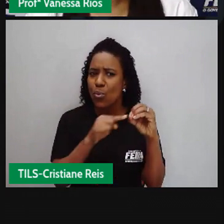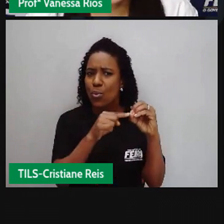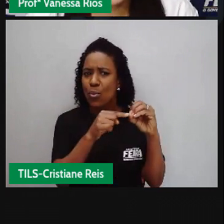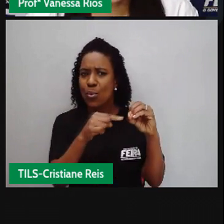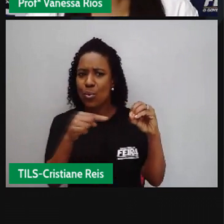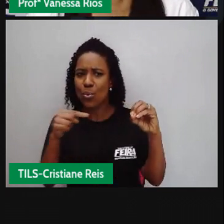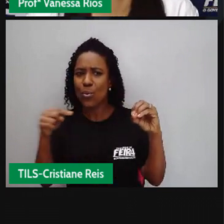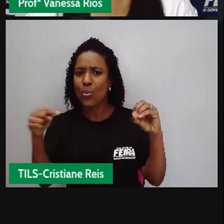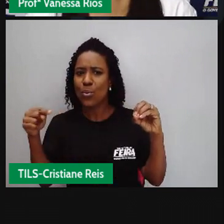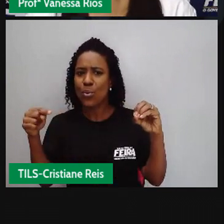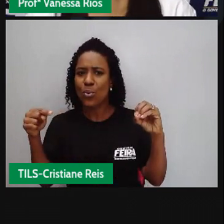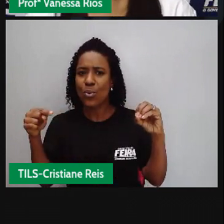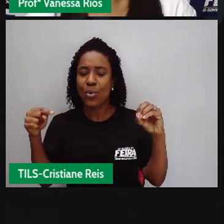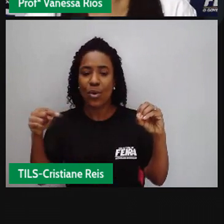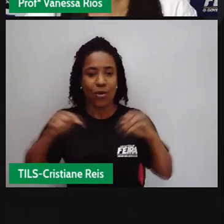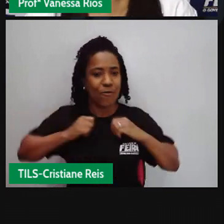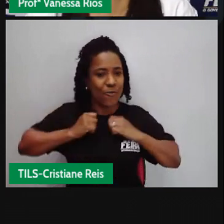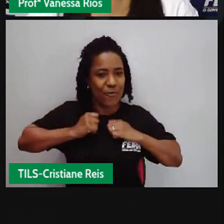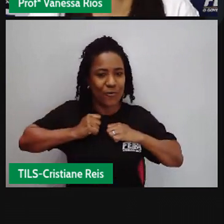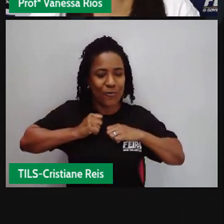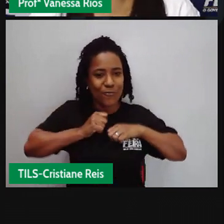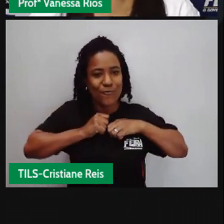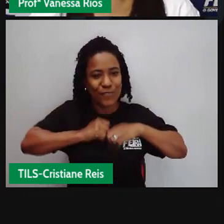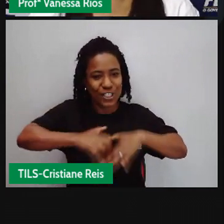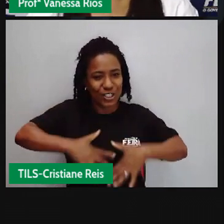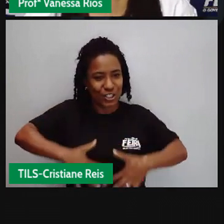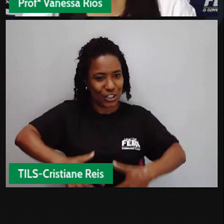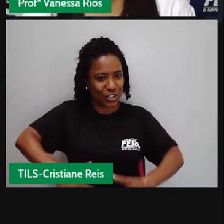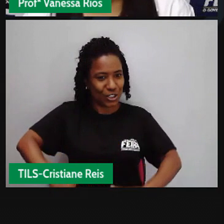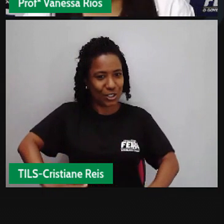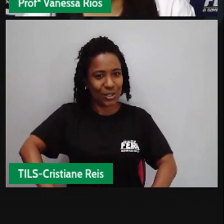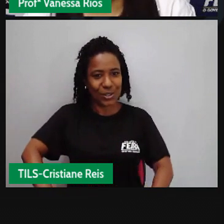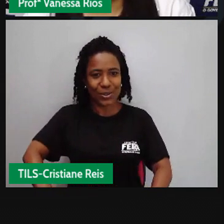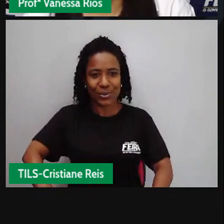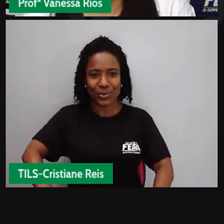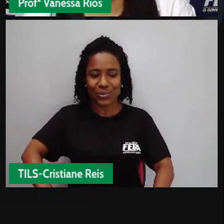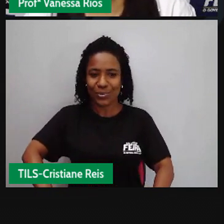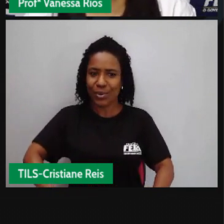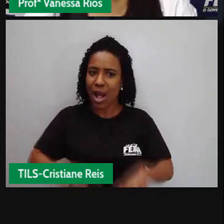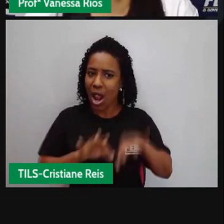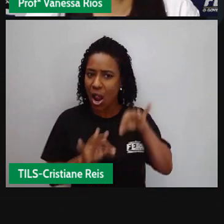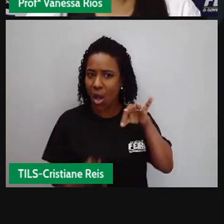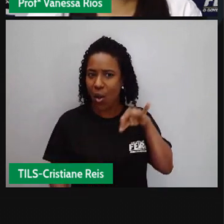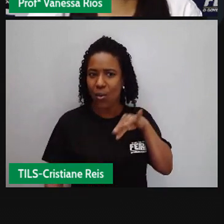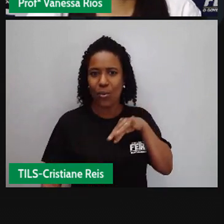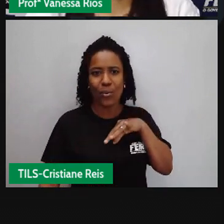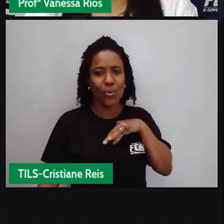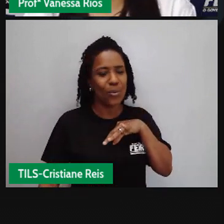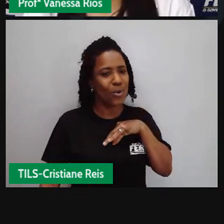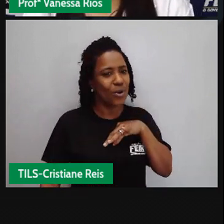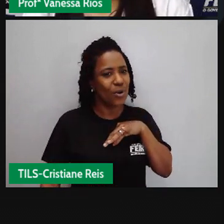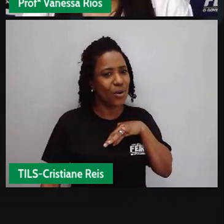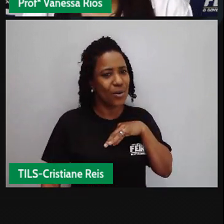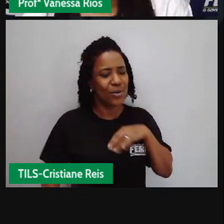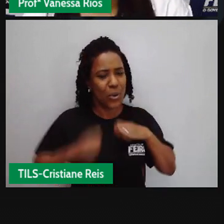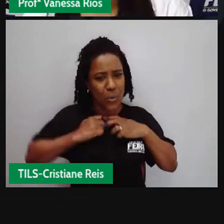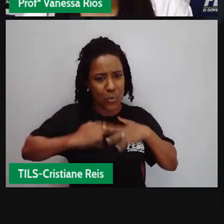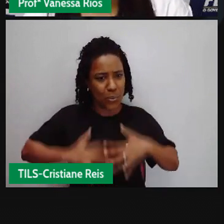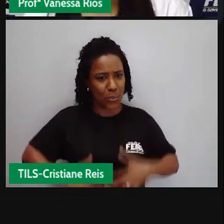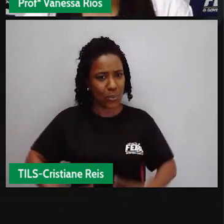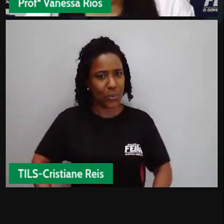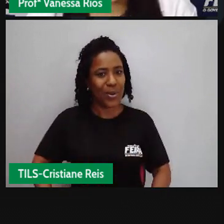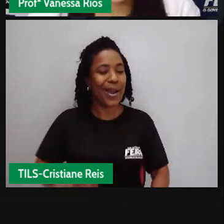a tamanho, não é? Em relação aí à medida, eu utilizo comprimento ou